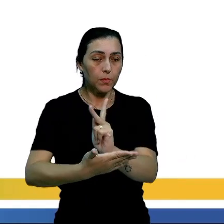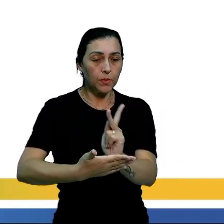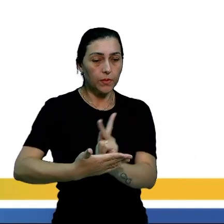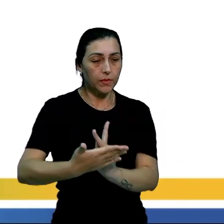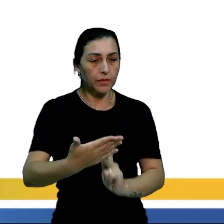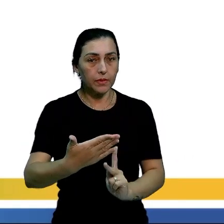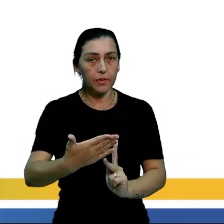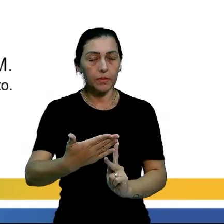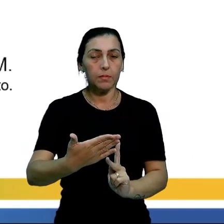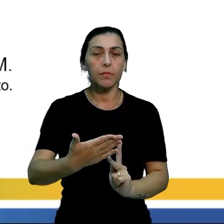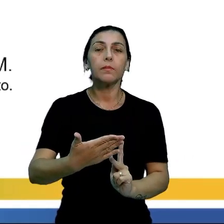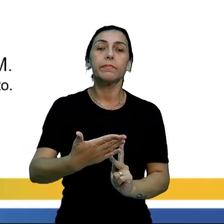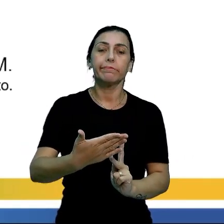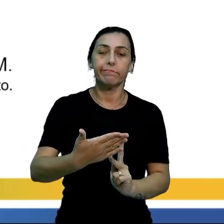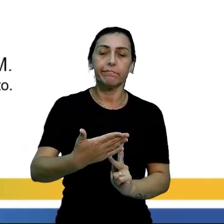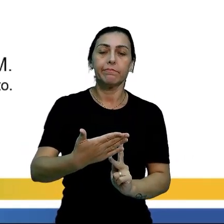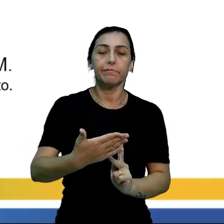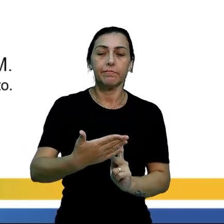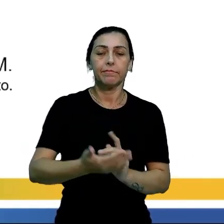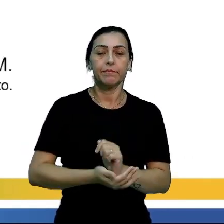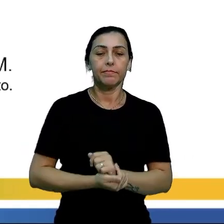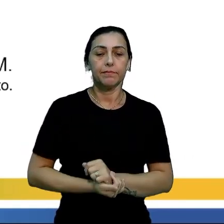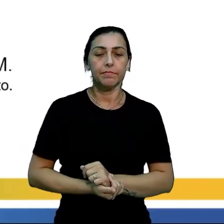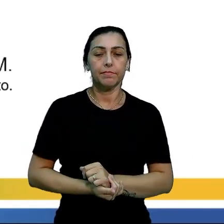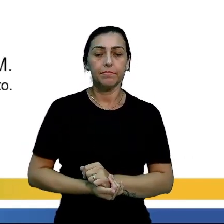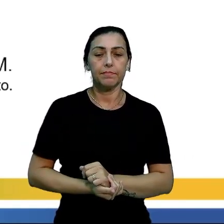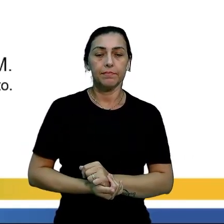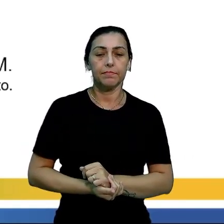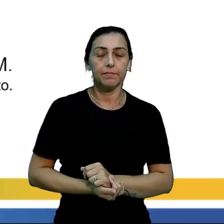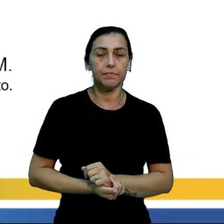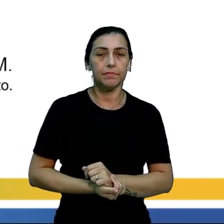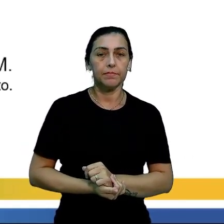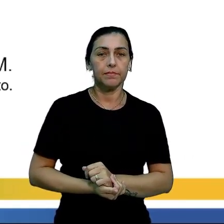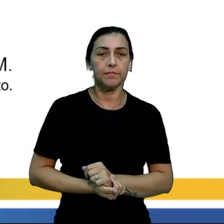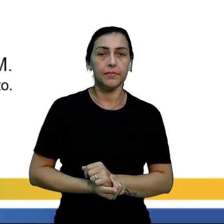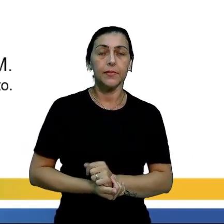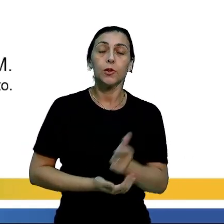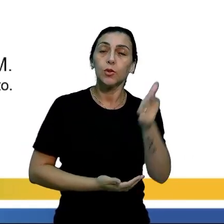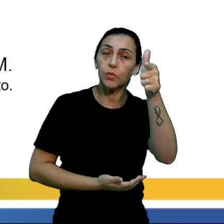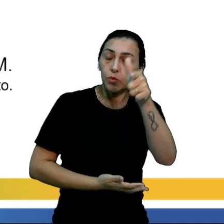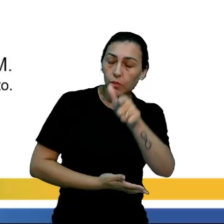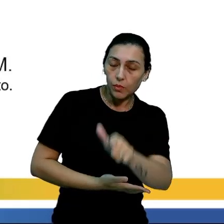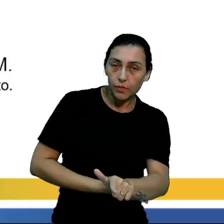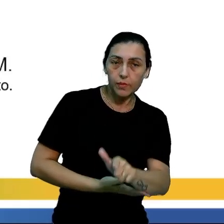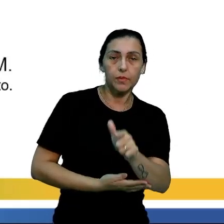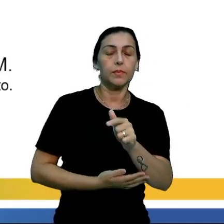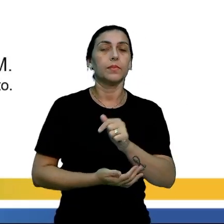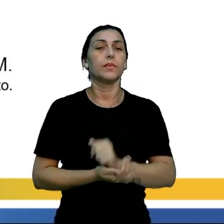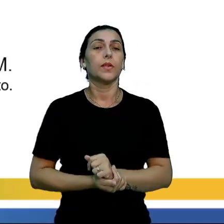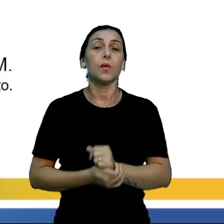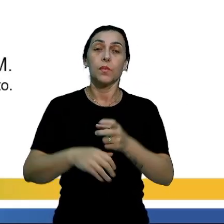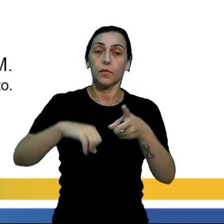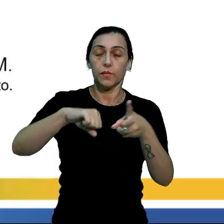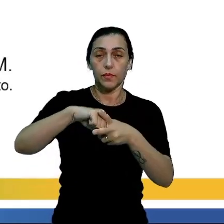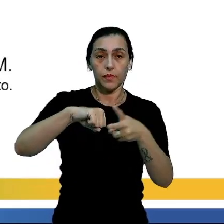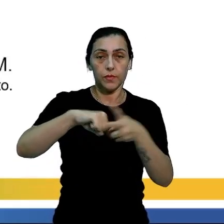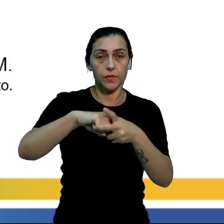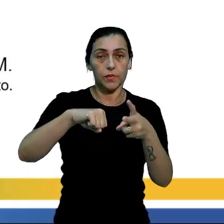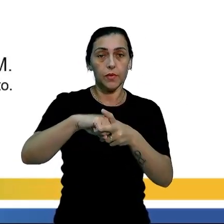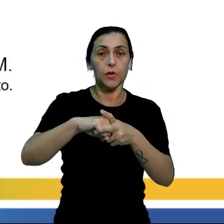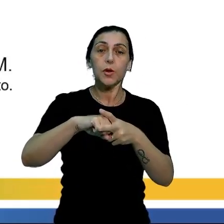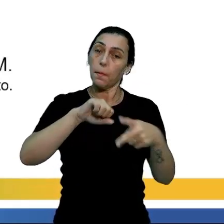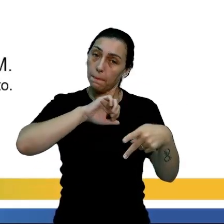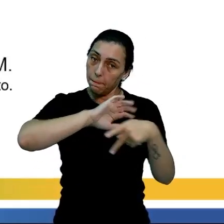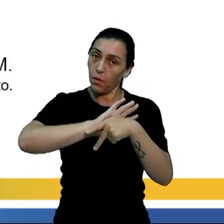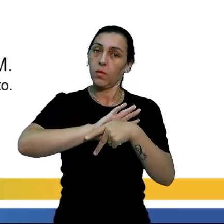né, ele justamente, olha só, tengo, ou seja, mais uma vez, né, o verbo no sentido de